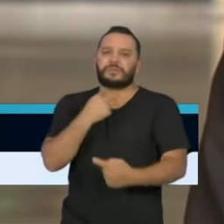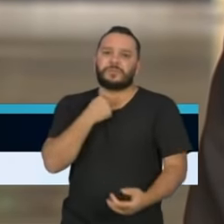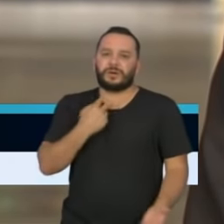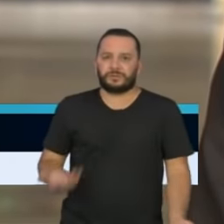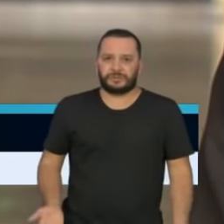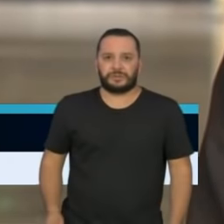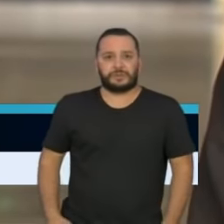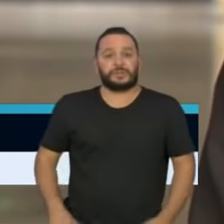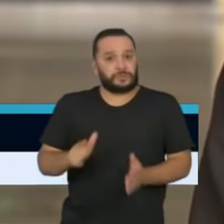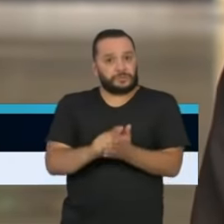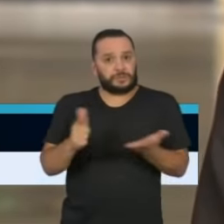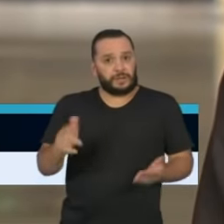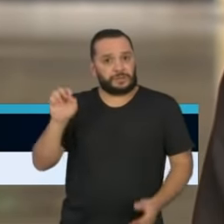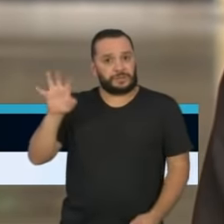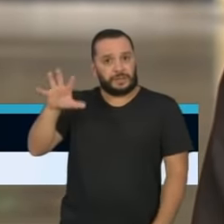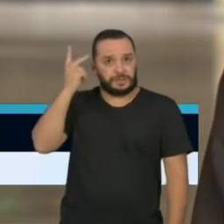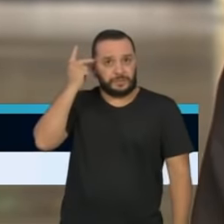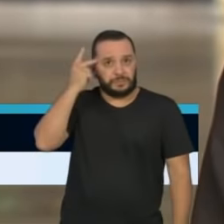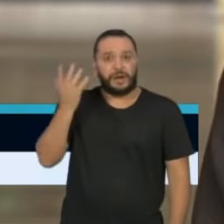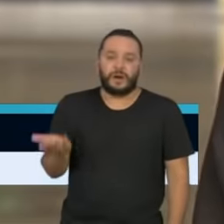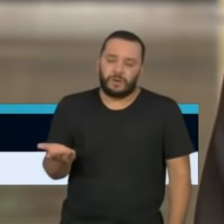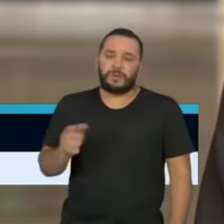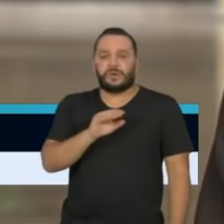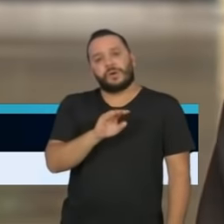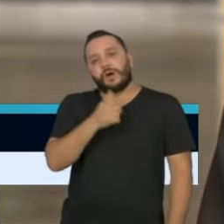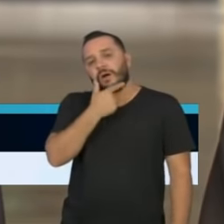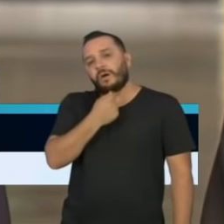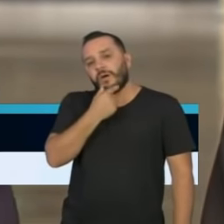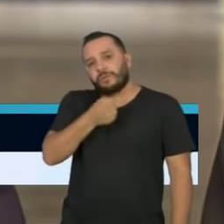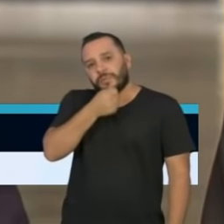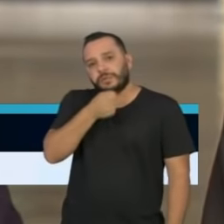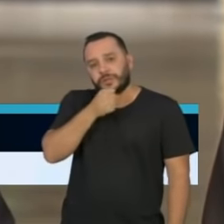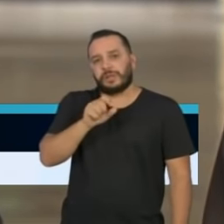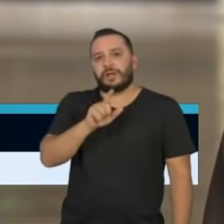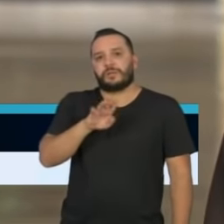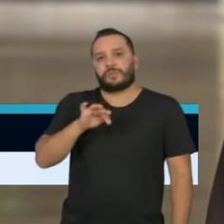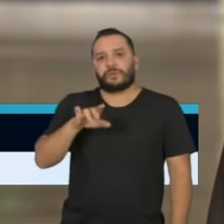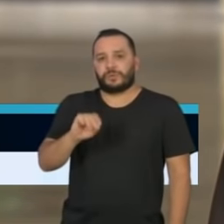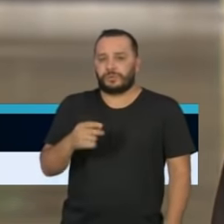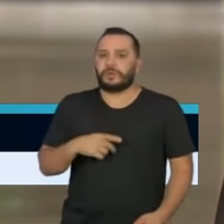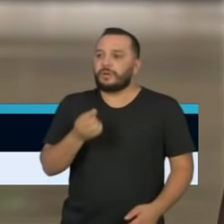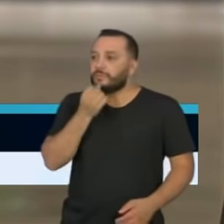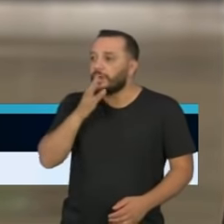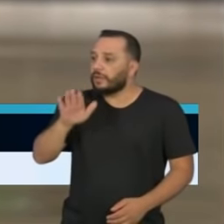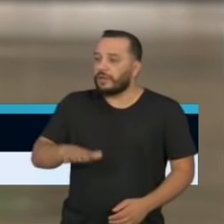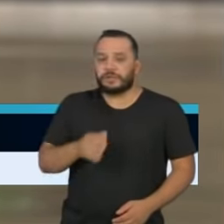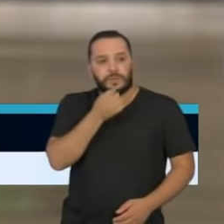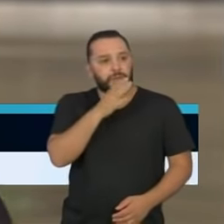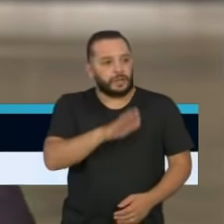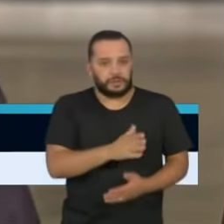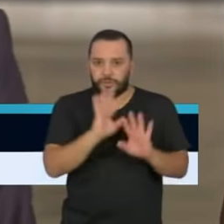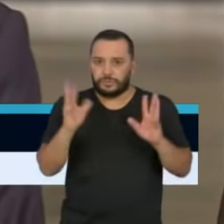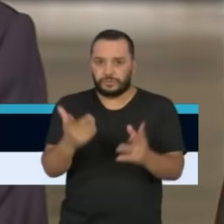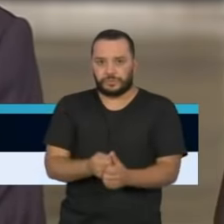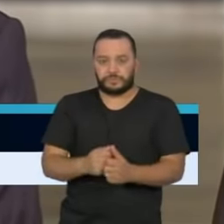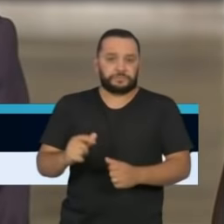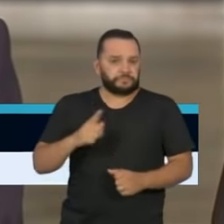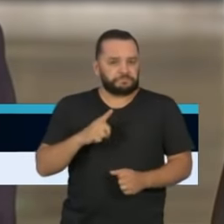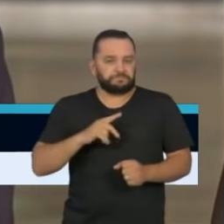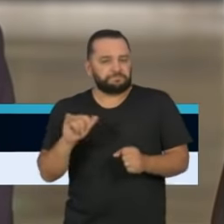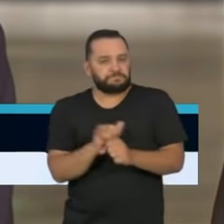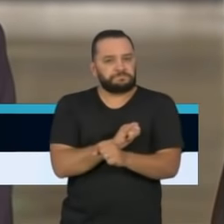Paulo, jornalista Bruno Ribeiro. Bruno, boa tarde. Sua pergunta, por favor. Boa tarde, governador. Boa tarde a todos. Governador, já há alguma medida